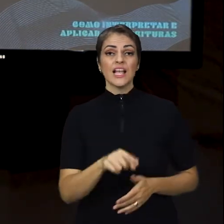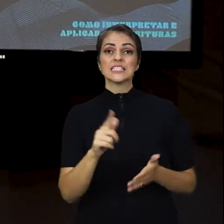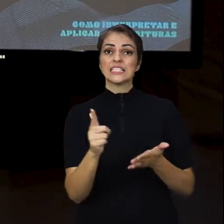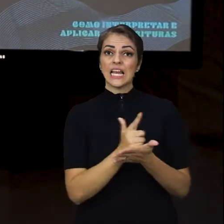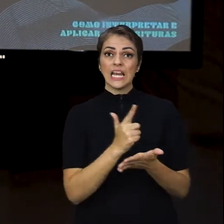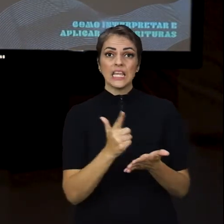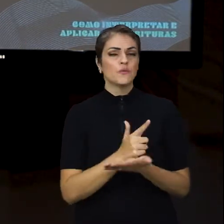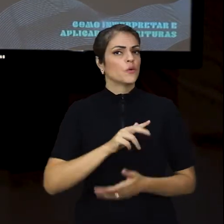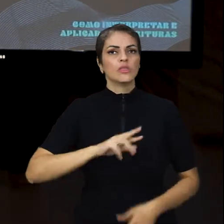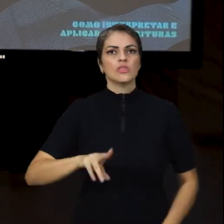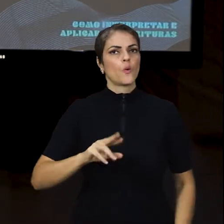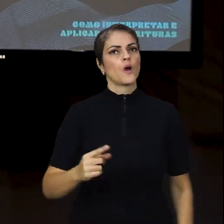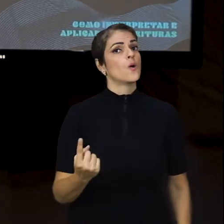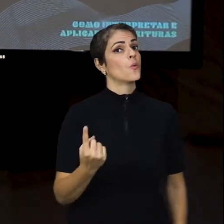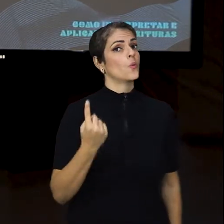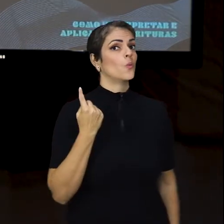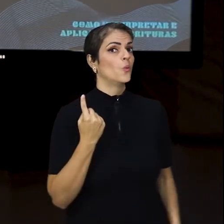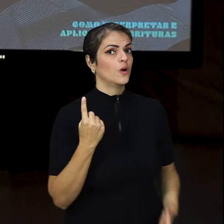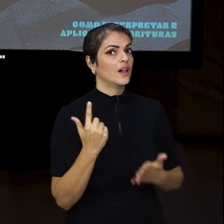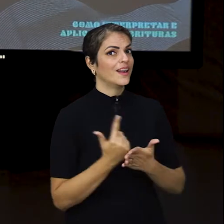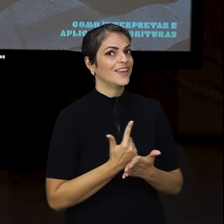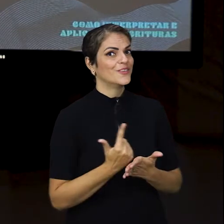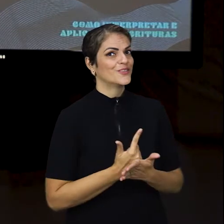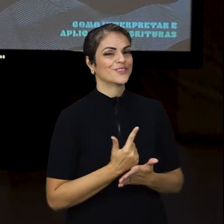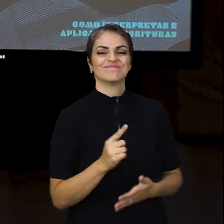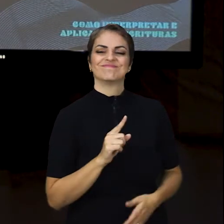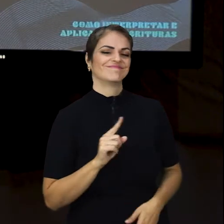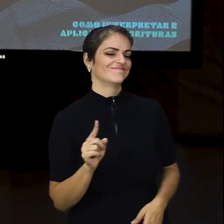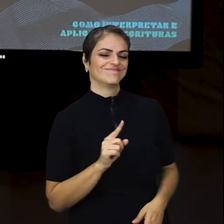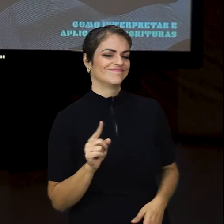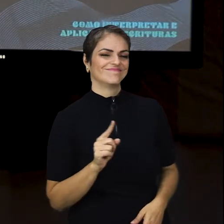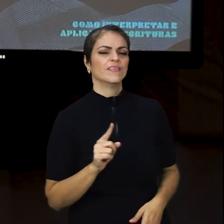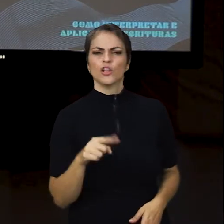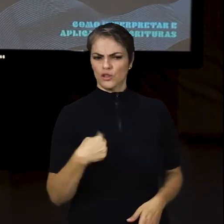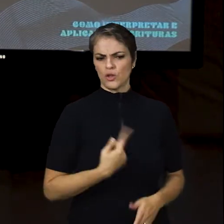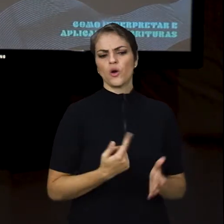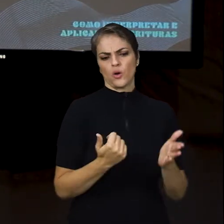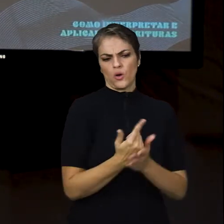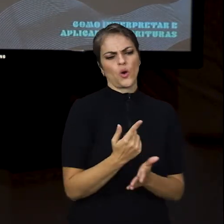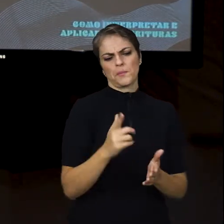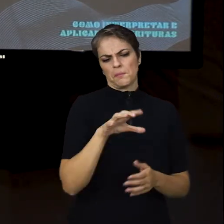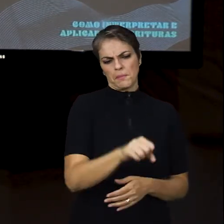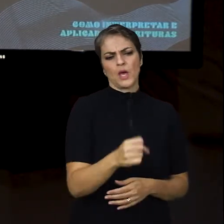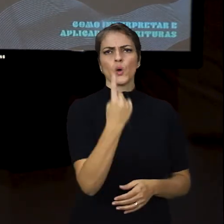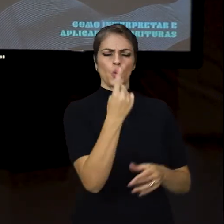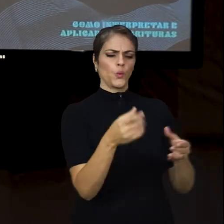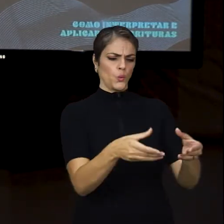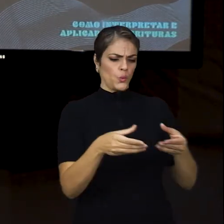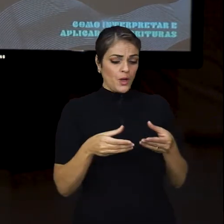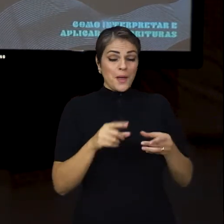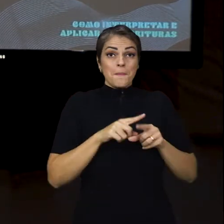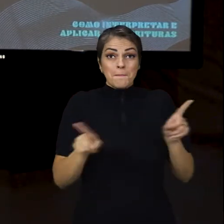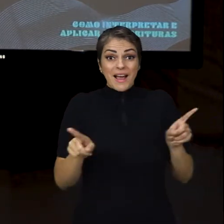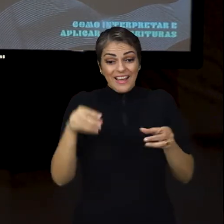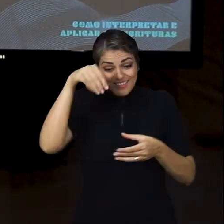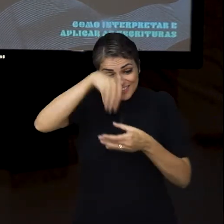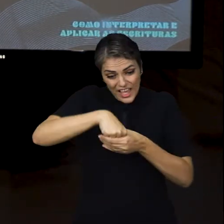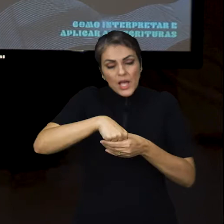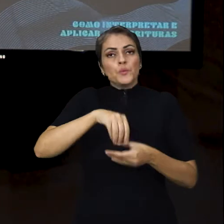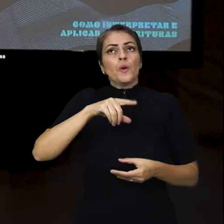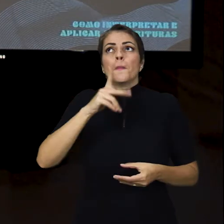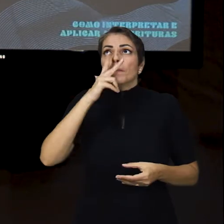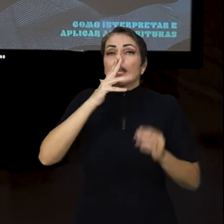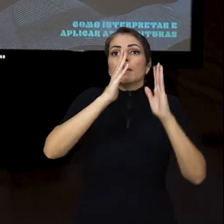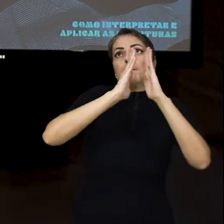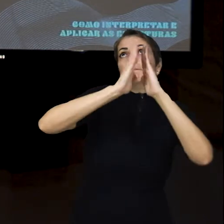ele esteja hoje, para nós, apresentado no formato de um livro só. Na verdade, a Bíblia é uma biblioteca, a Bíblia é uma